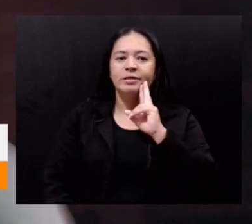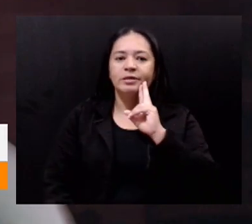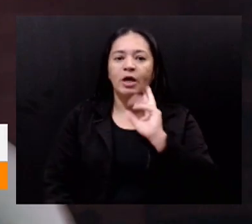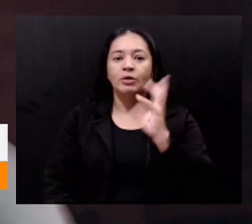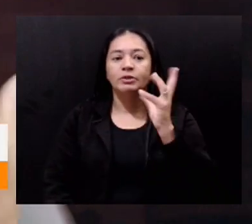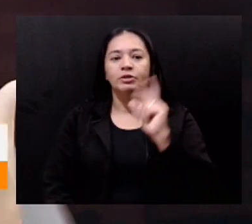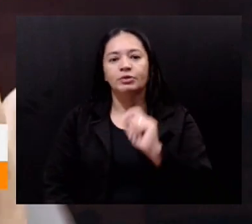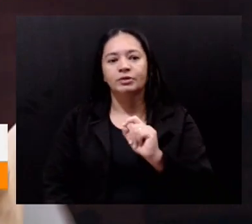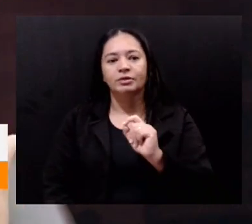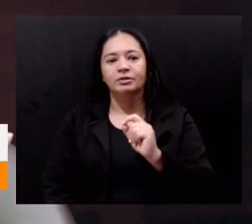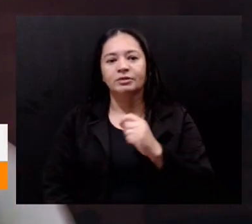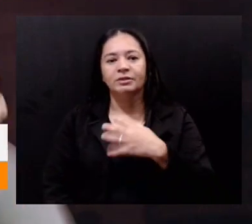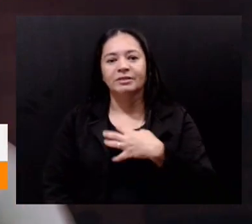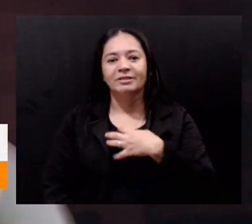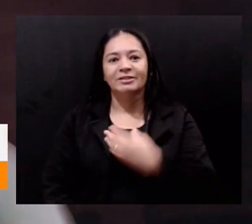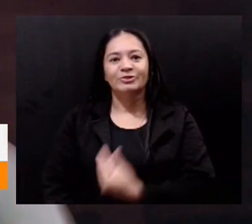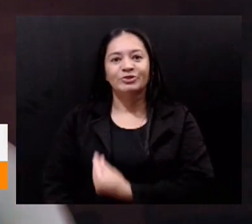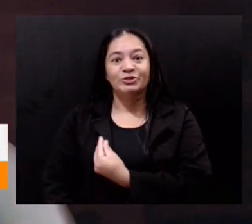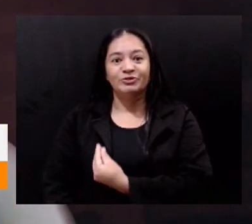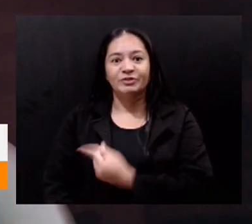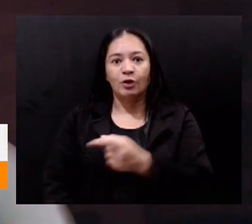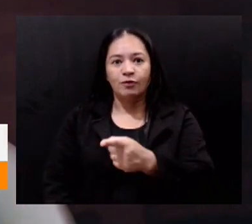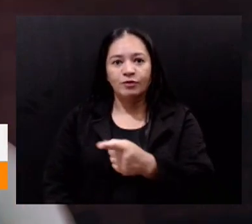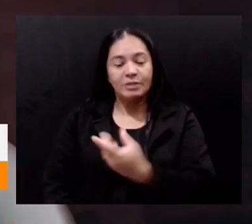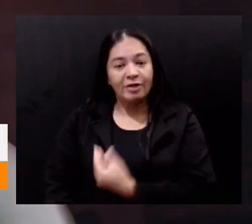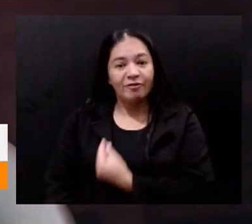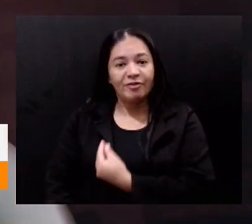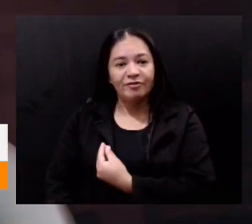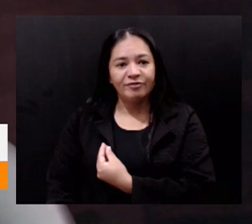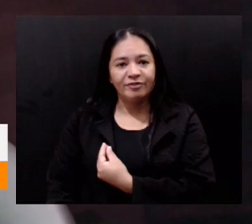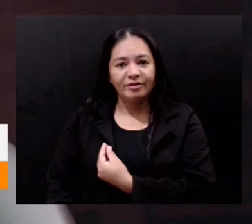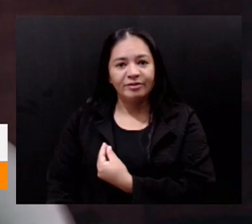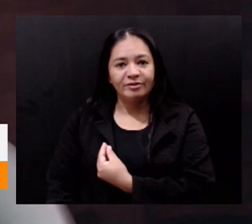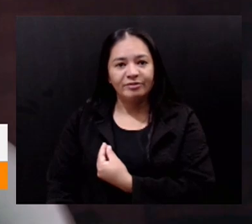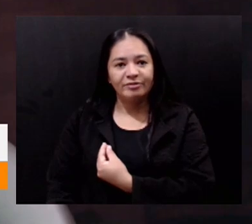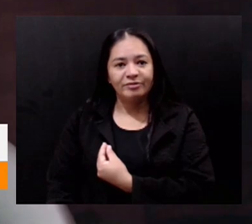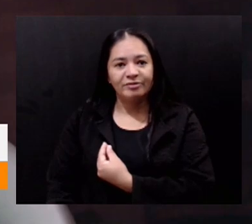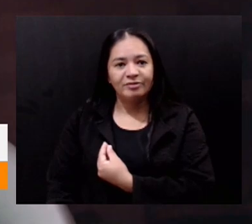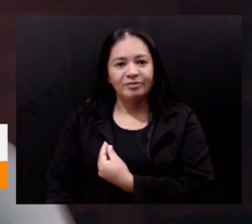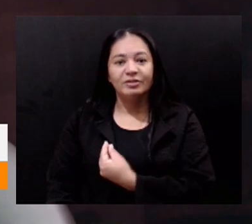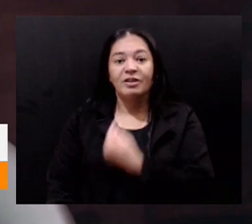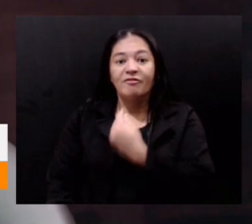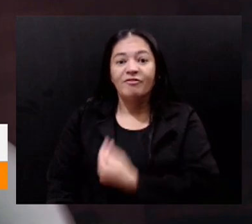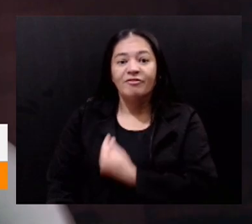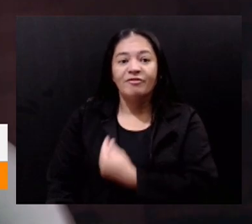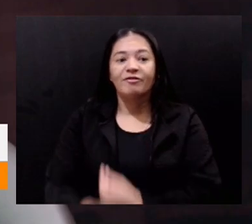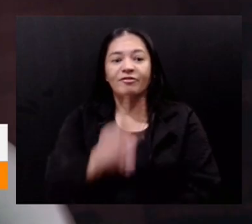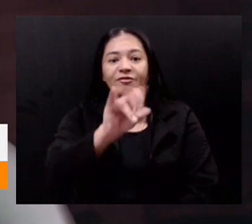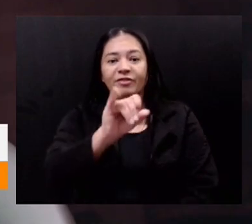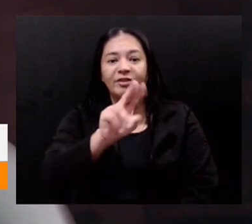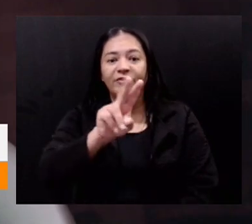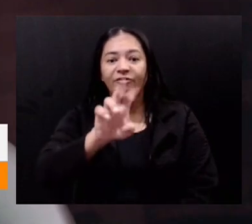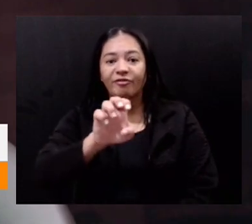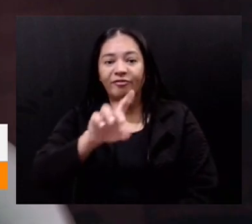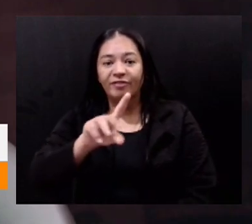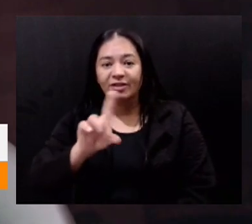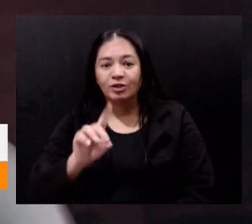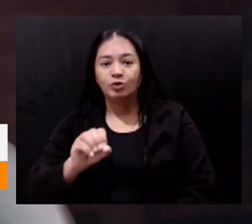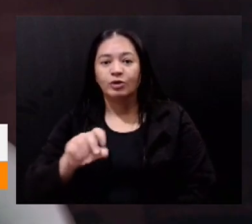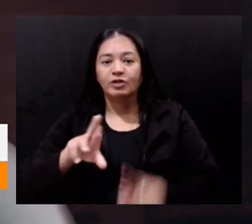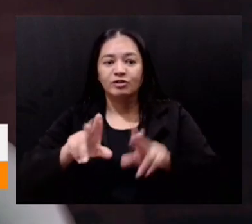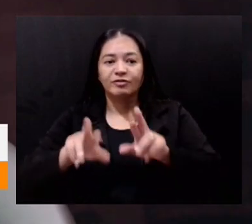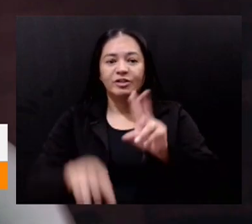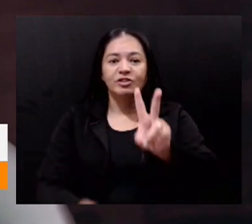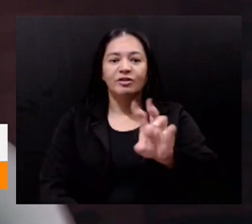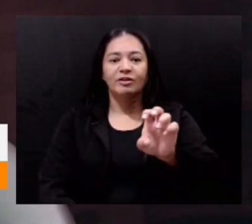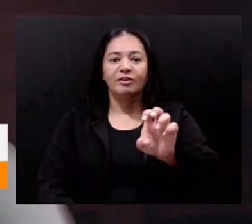vida. Você Uhum. está vivendo, você não está sobrevivendo, você está vivendo. É diferente um contexto do outro. Eu